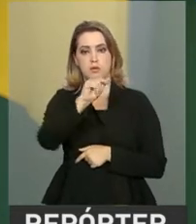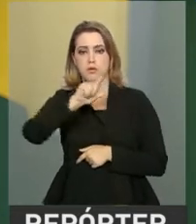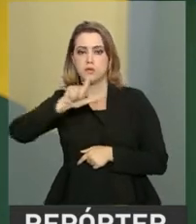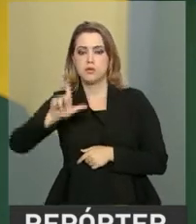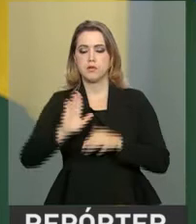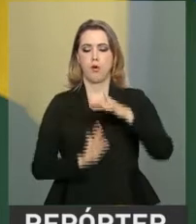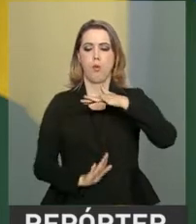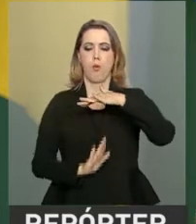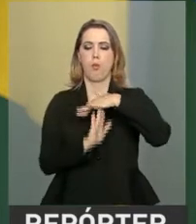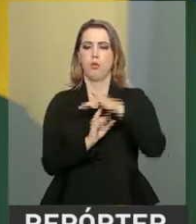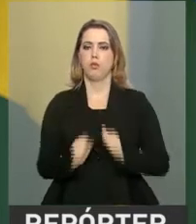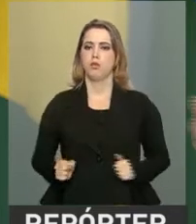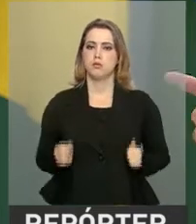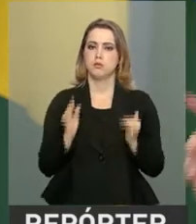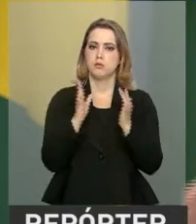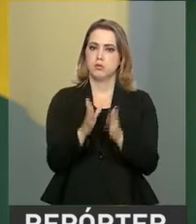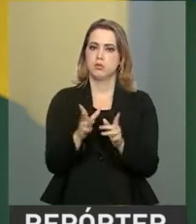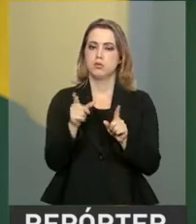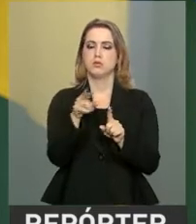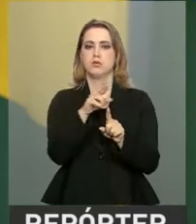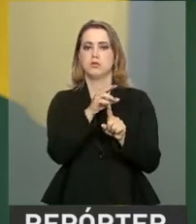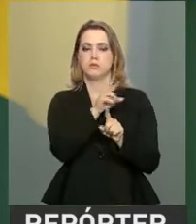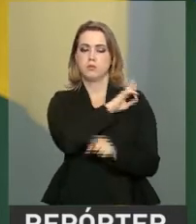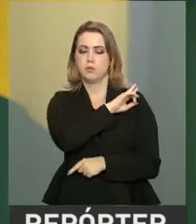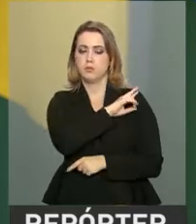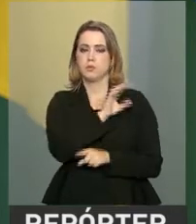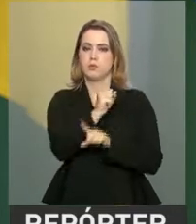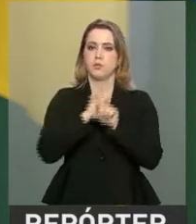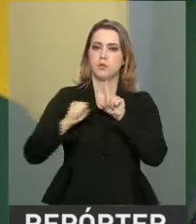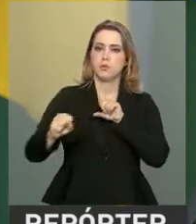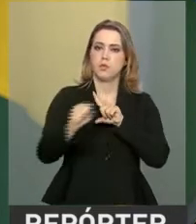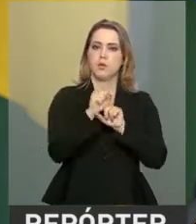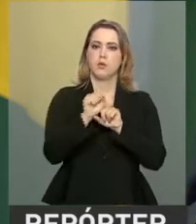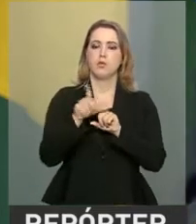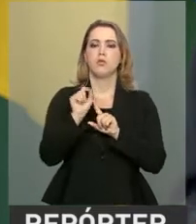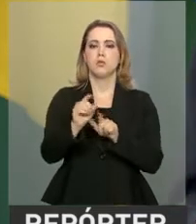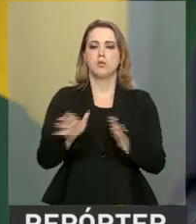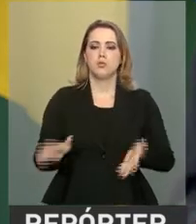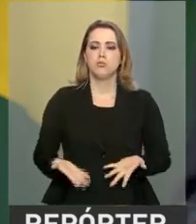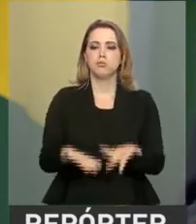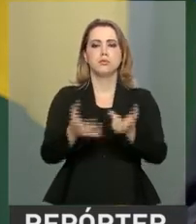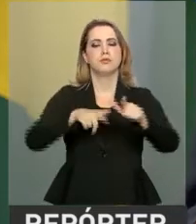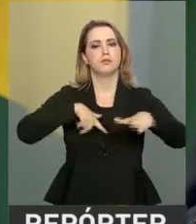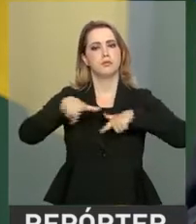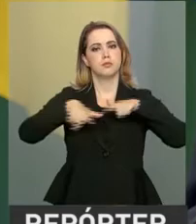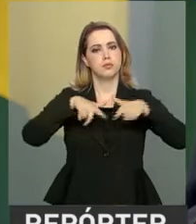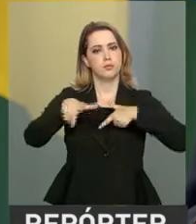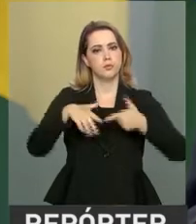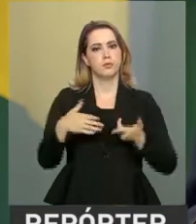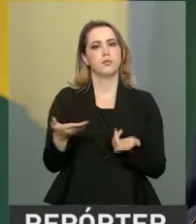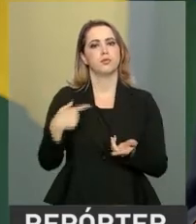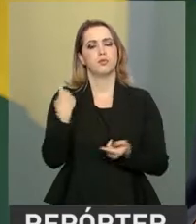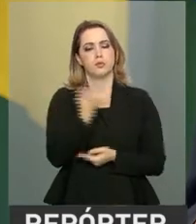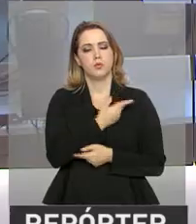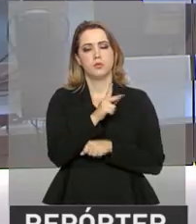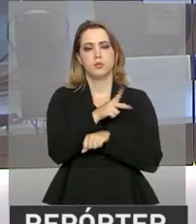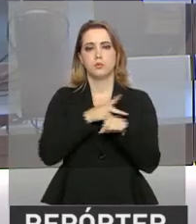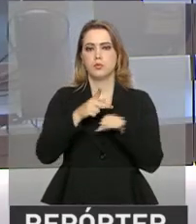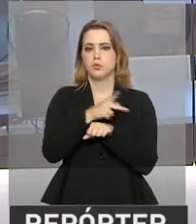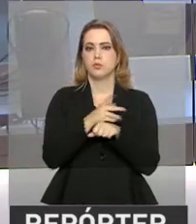responsabilidade social ou seja ações geradoras de emprego no nosso país